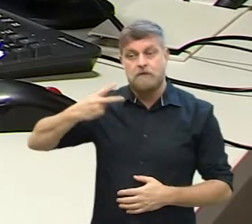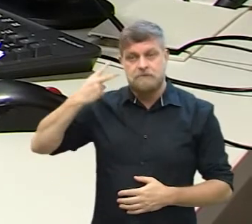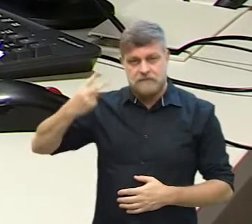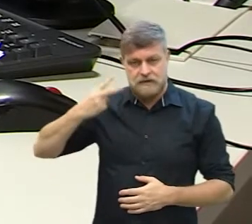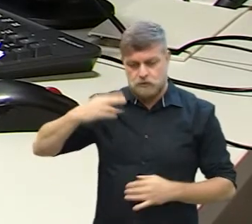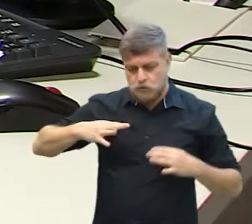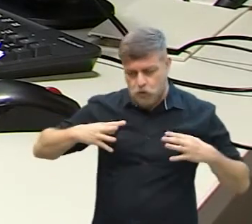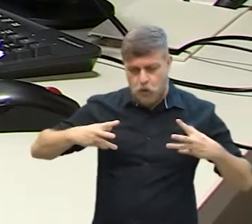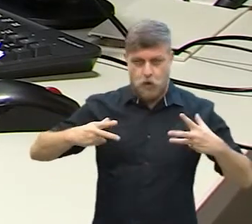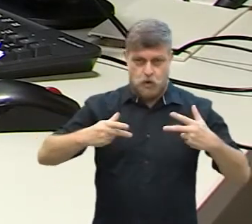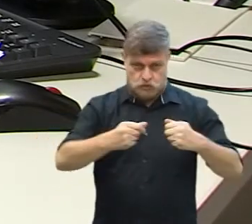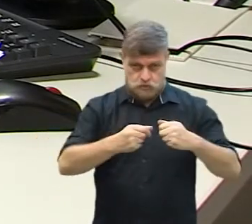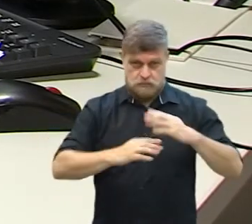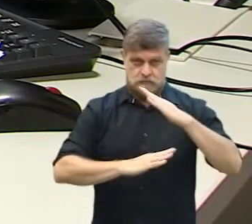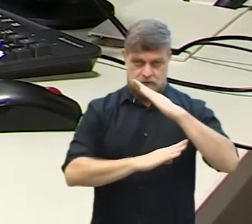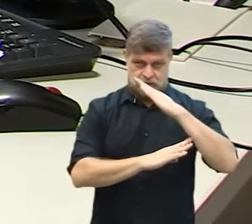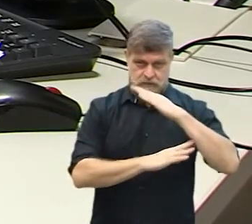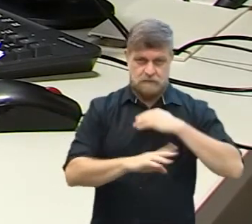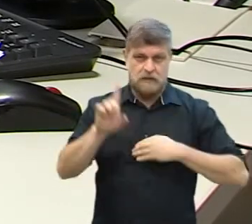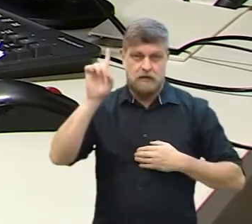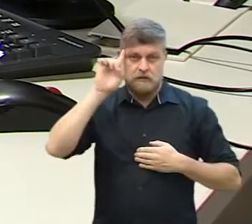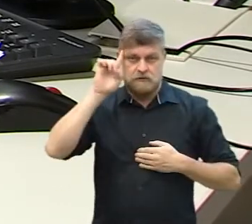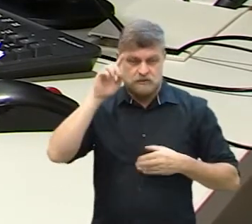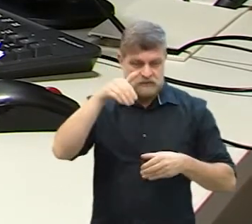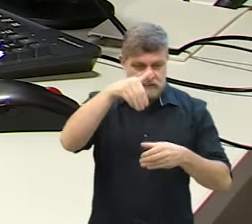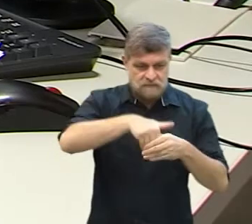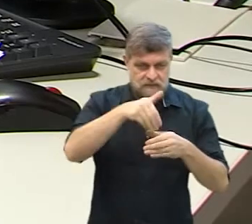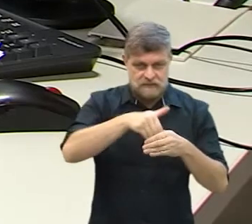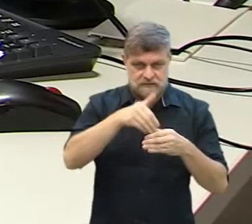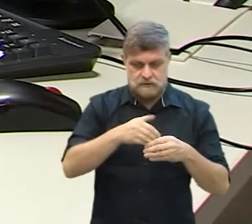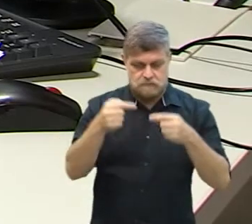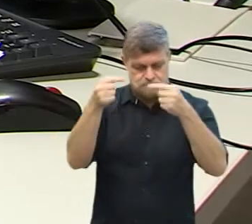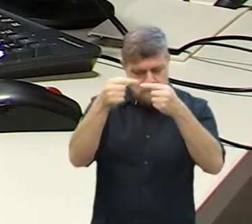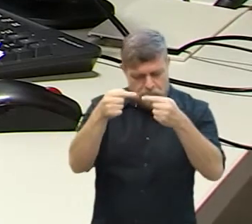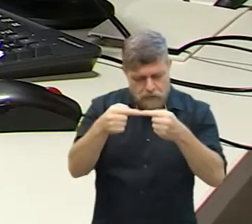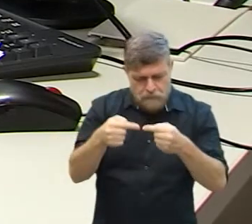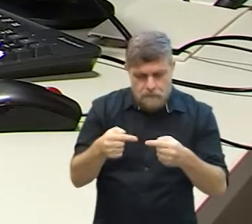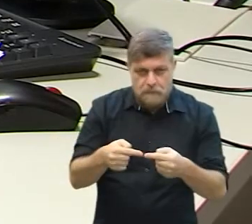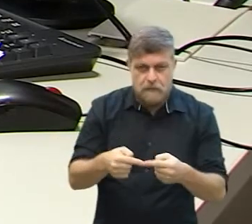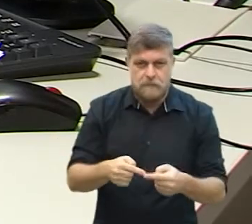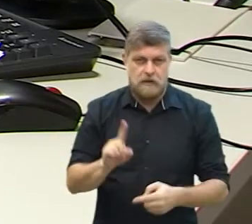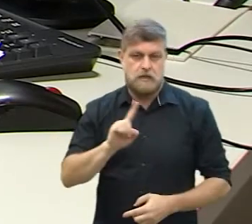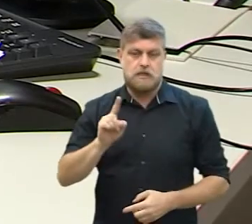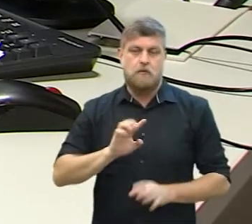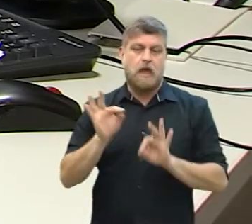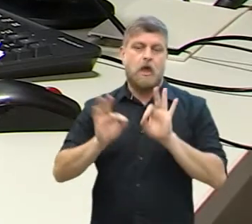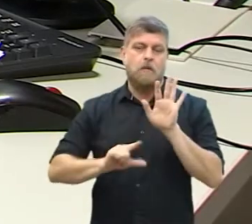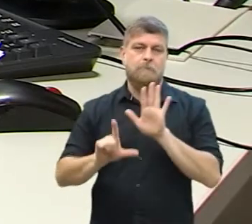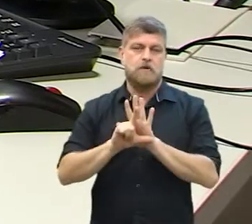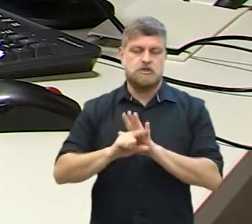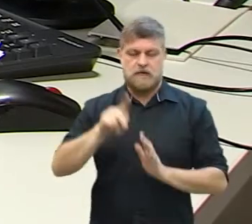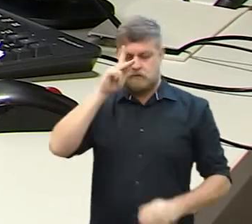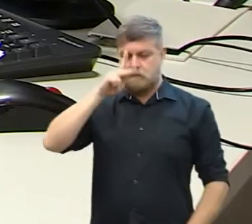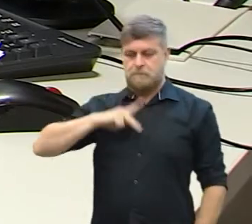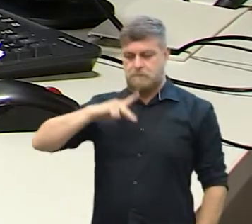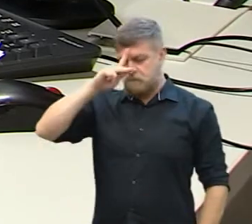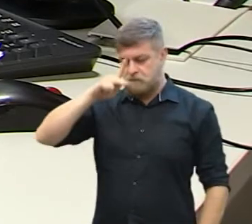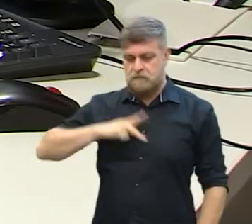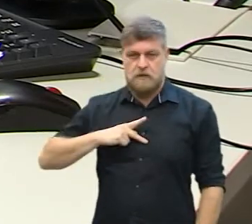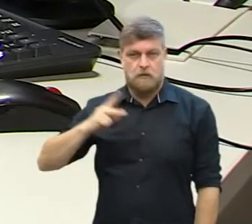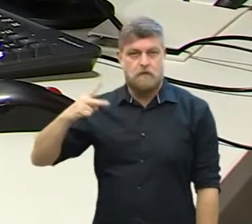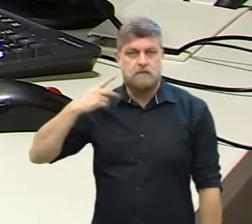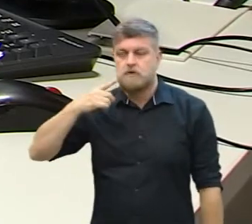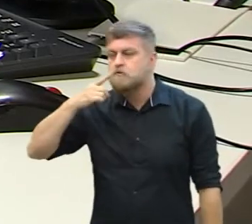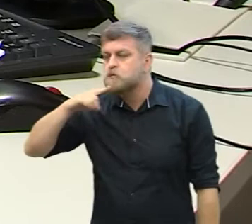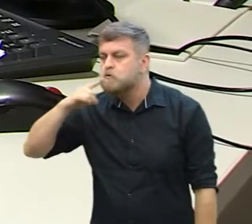leva aos nossos colegas, os pares dessa casa, a seguirem o mesmo caminho. não sendo um projeto pessoal meu,